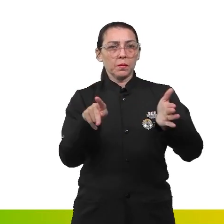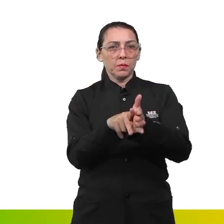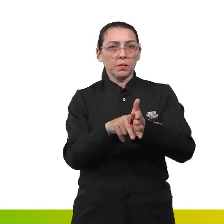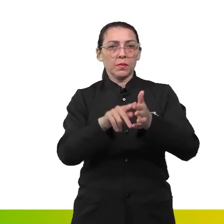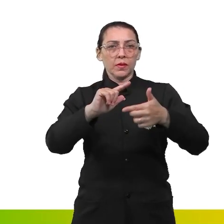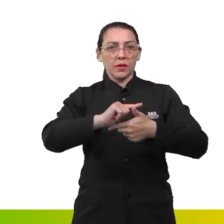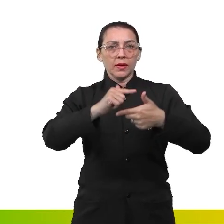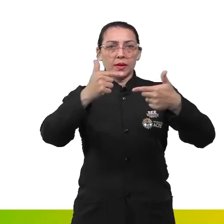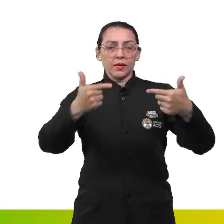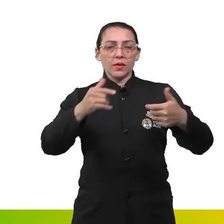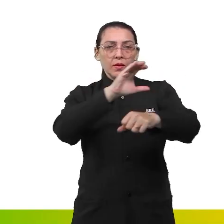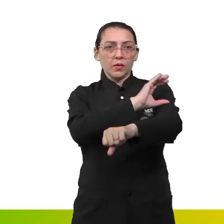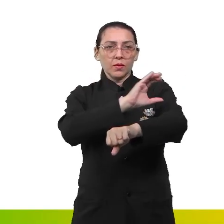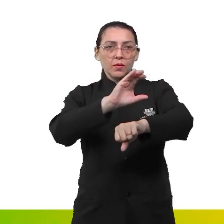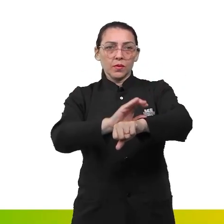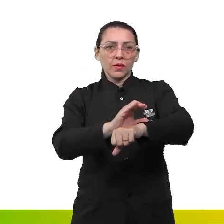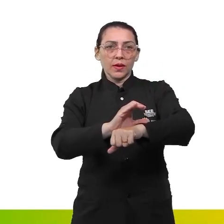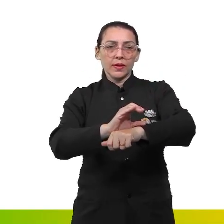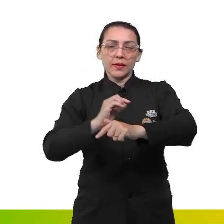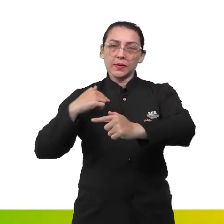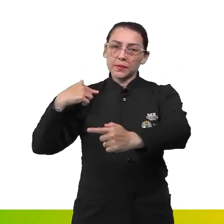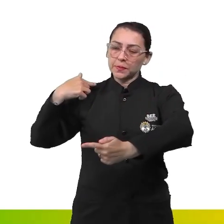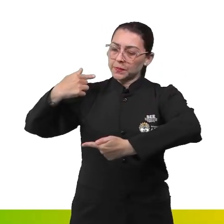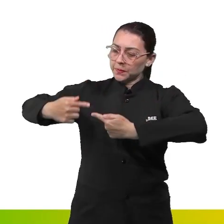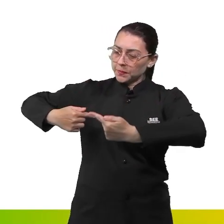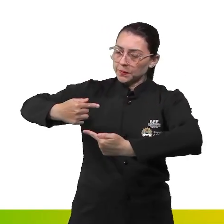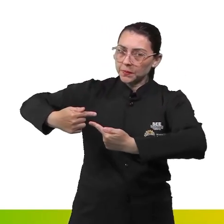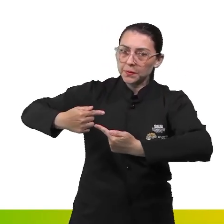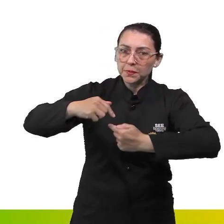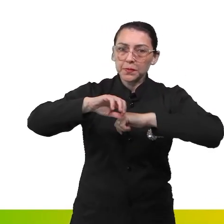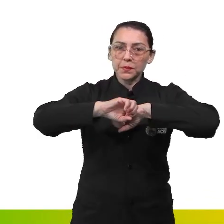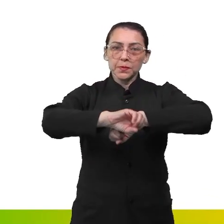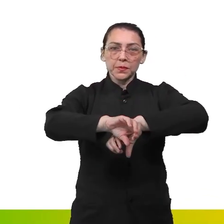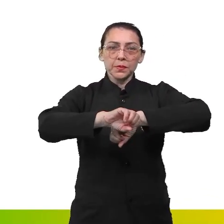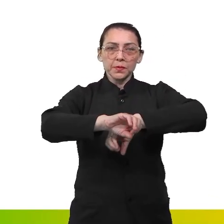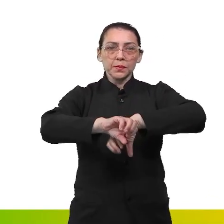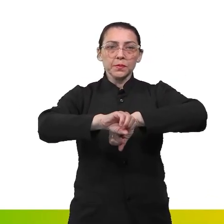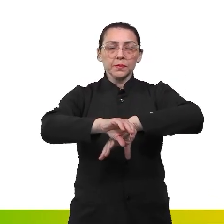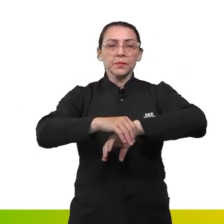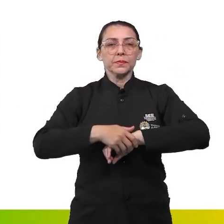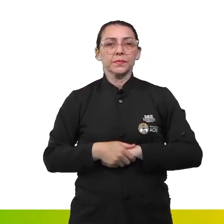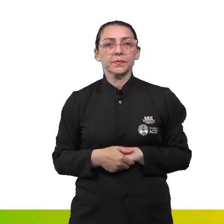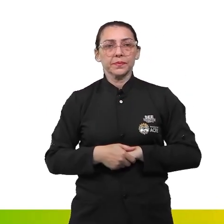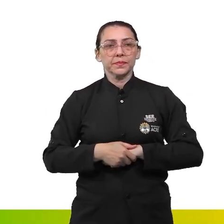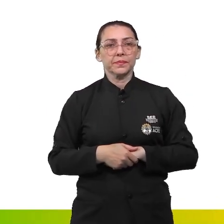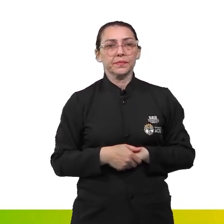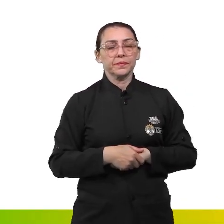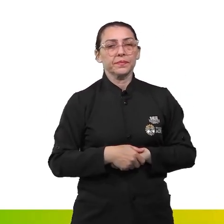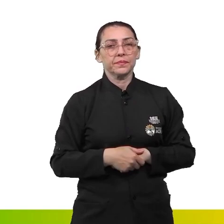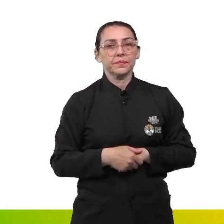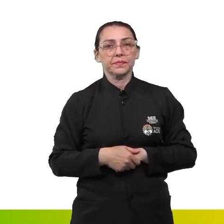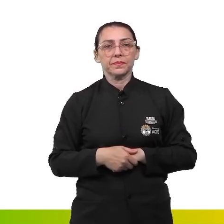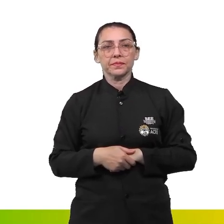nativos e as tradições culturais que são transmitidas ao longo das